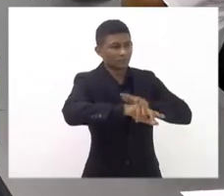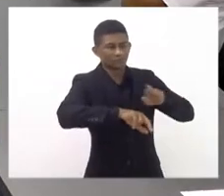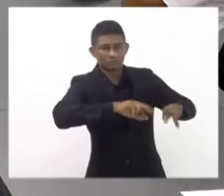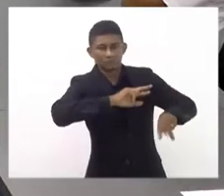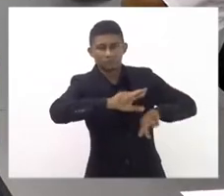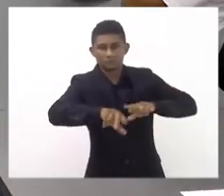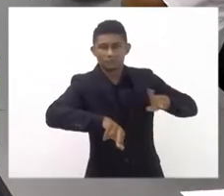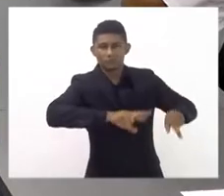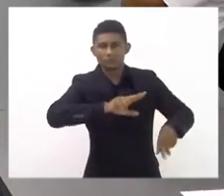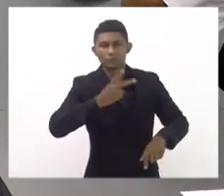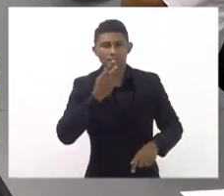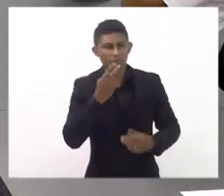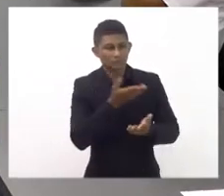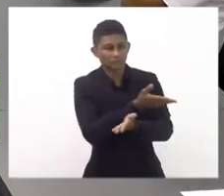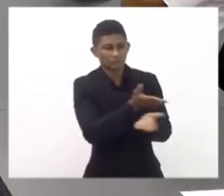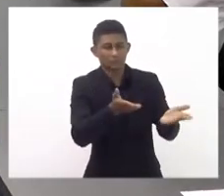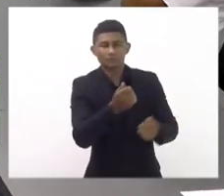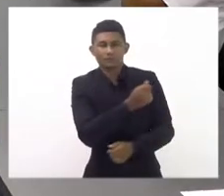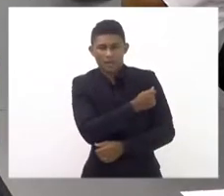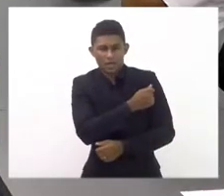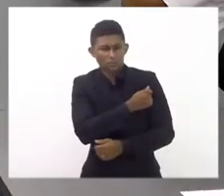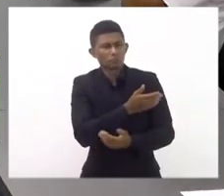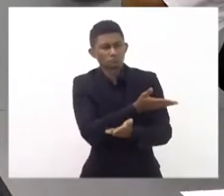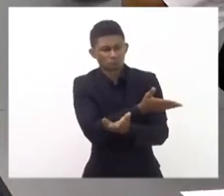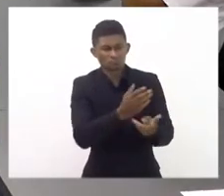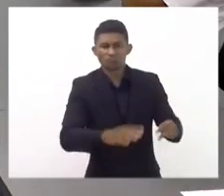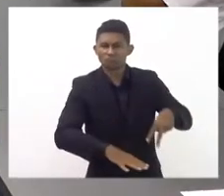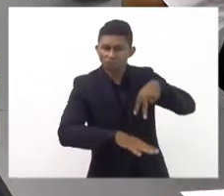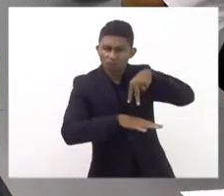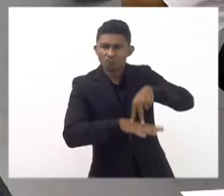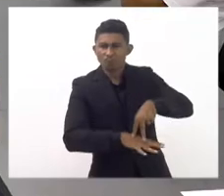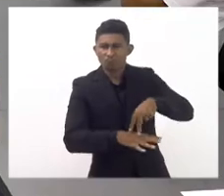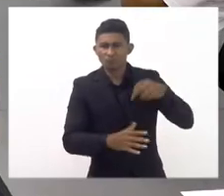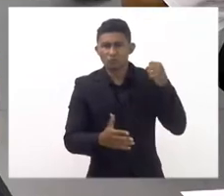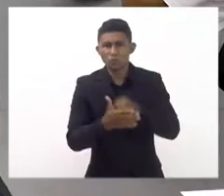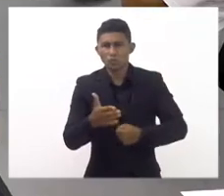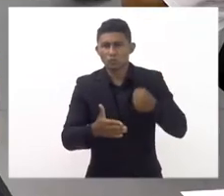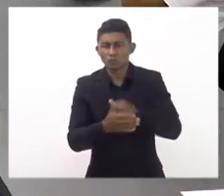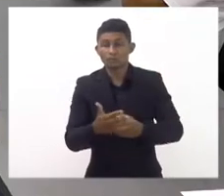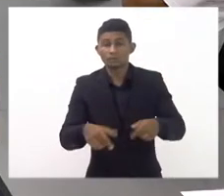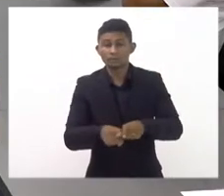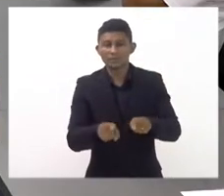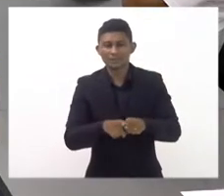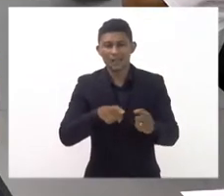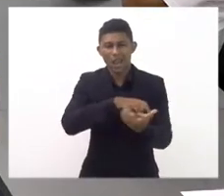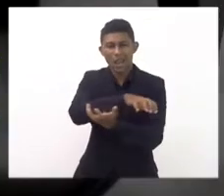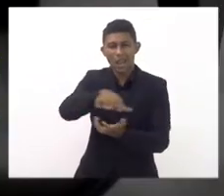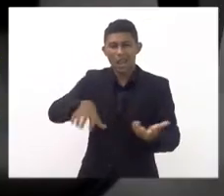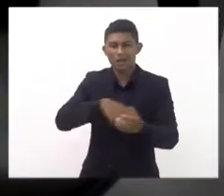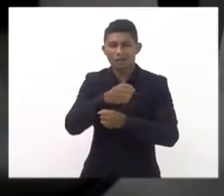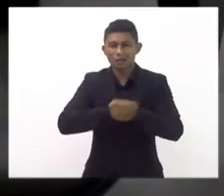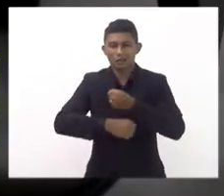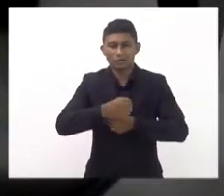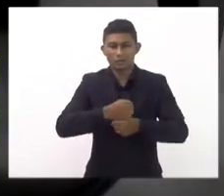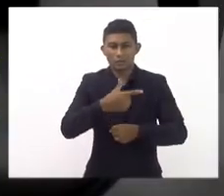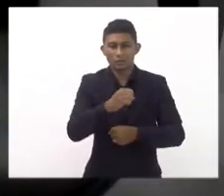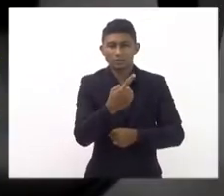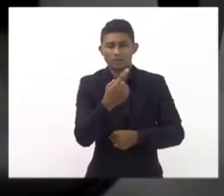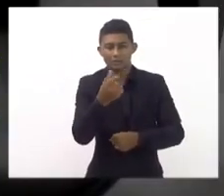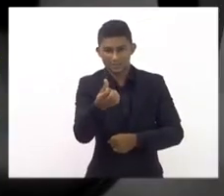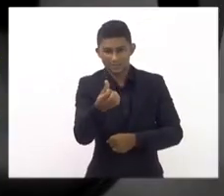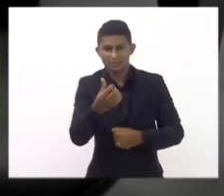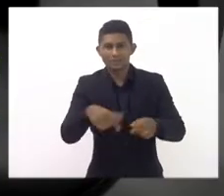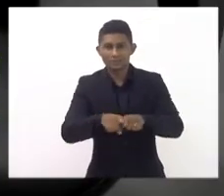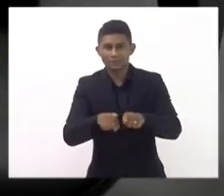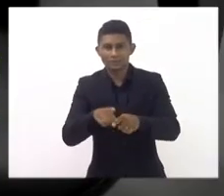da Martins Pena tiveram muito protagonismo nessa luta. E na crise 2016-2017, que o Estado do Rio de Janeiro atravessou, inclusive, se